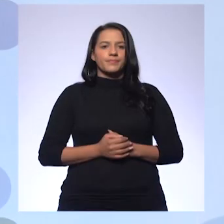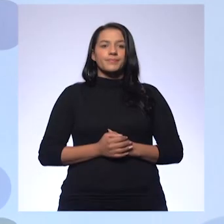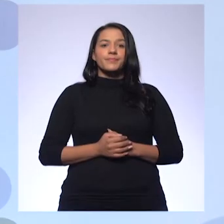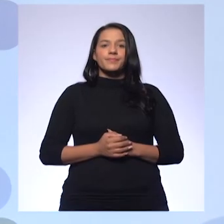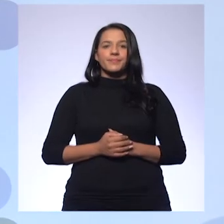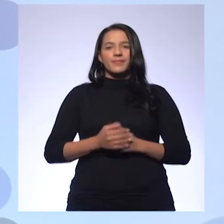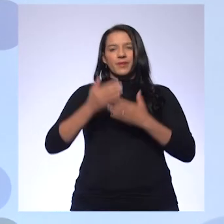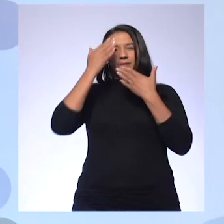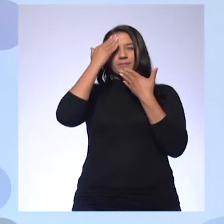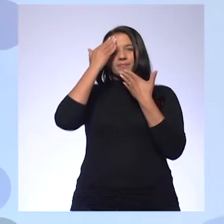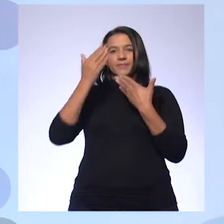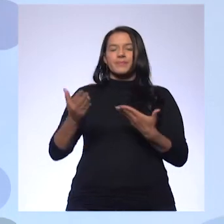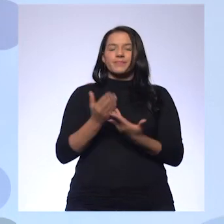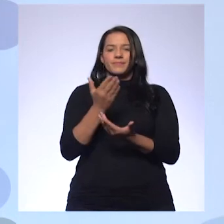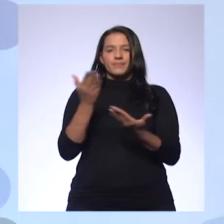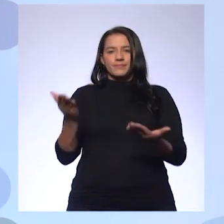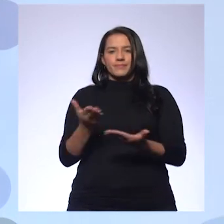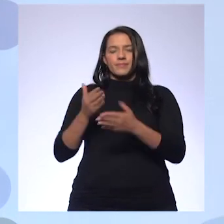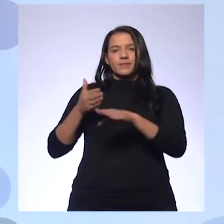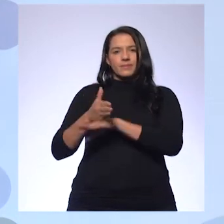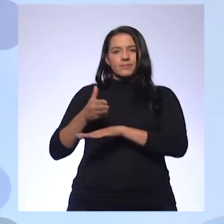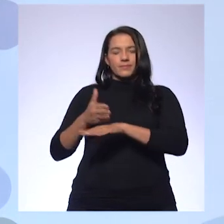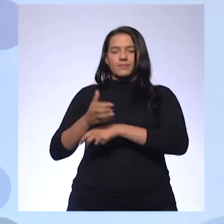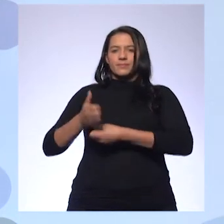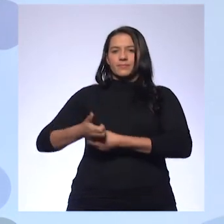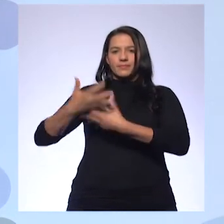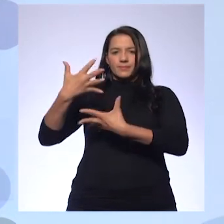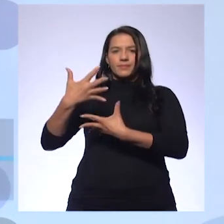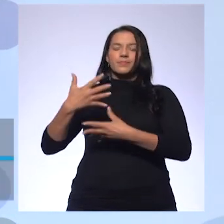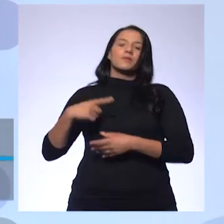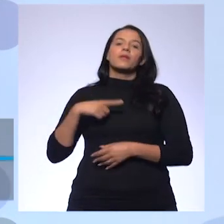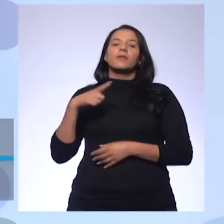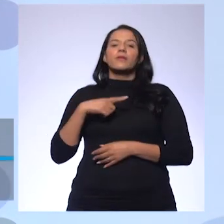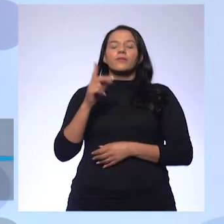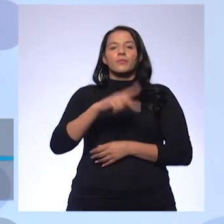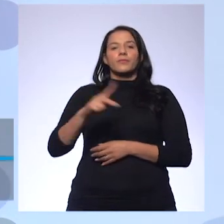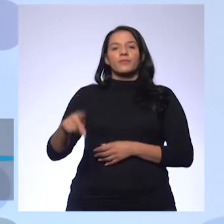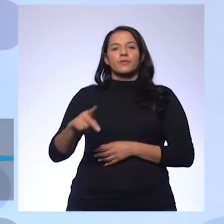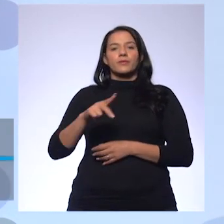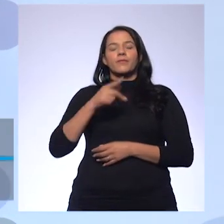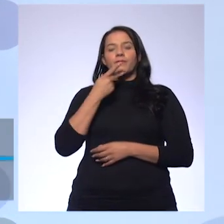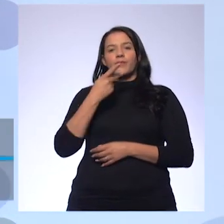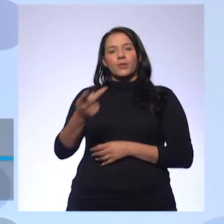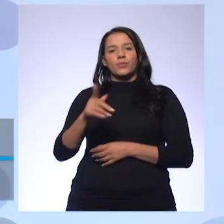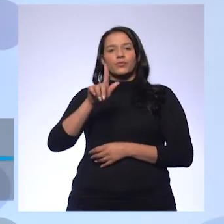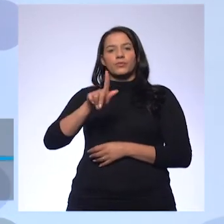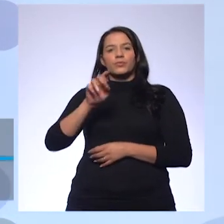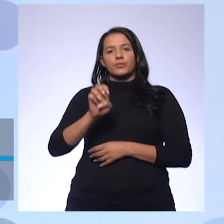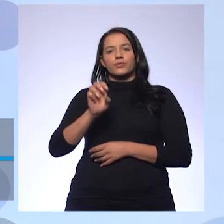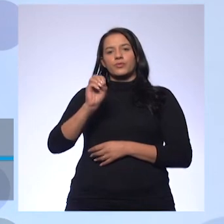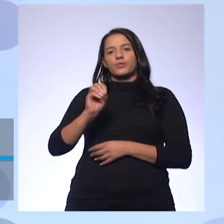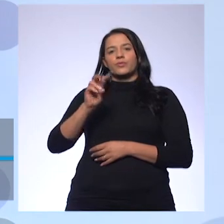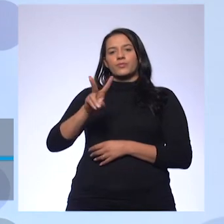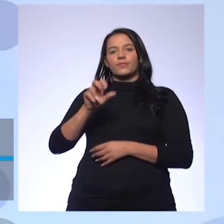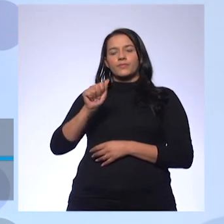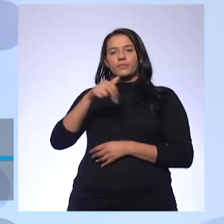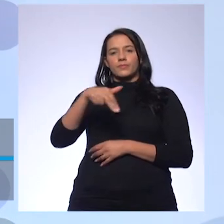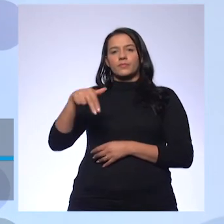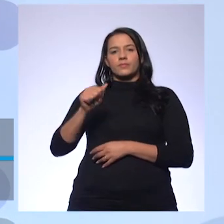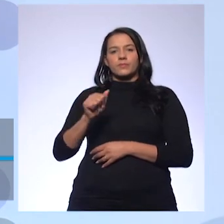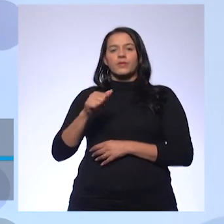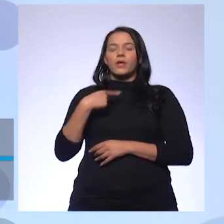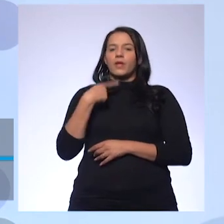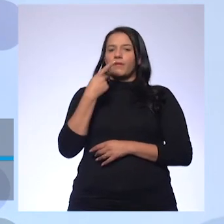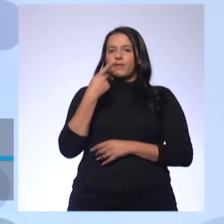Olha, muito obrigada pela participação de vocês. Teve uma professora aqui que falou sobre a Giovana, que ela fala de dialogar